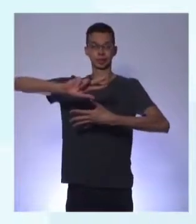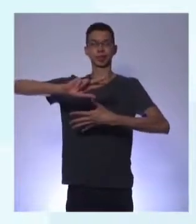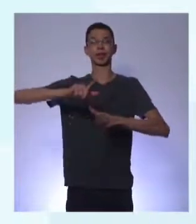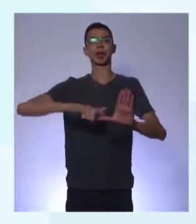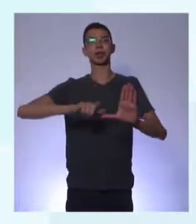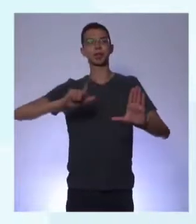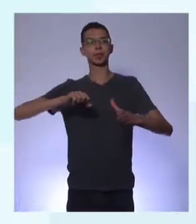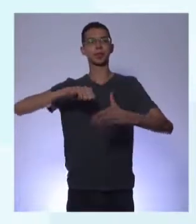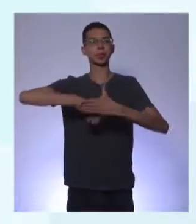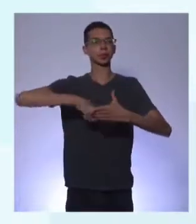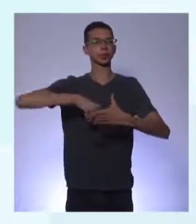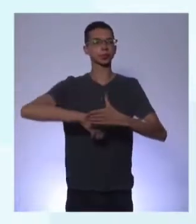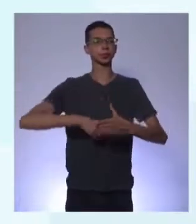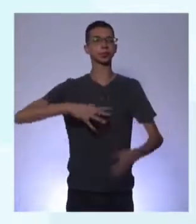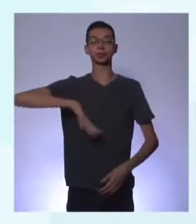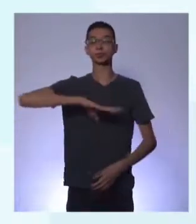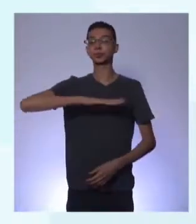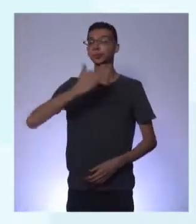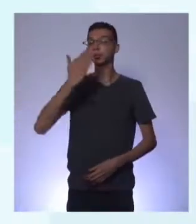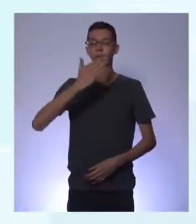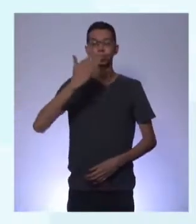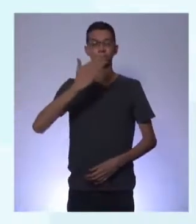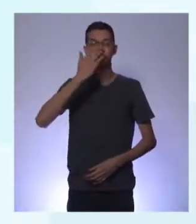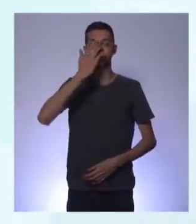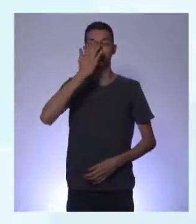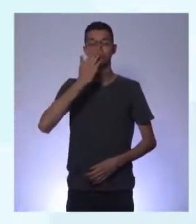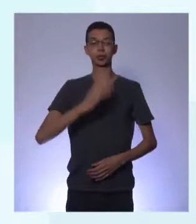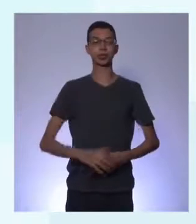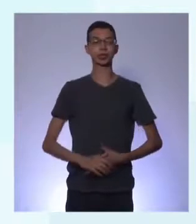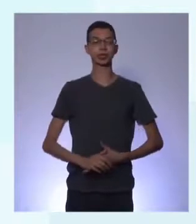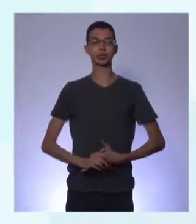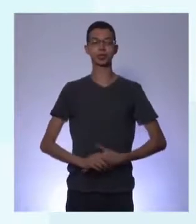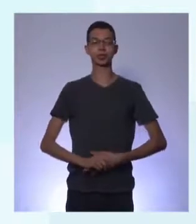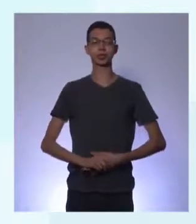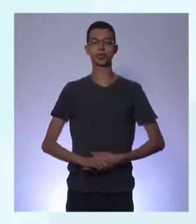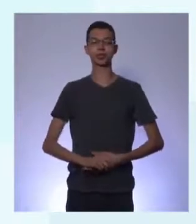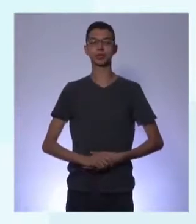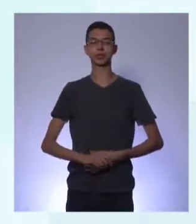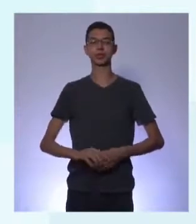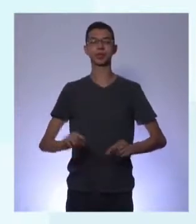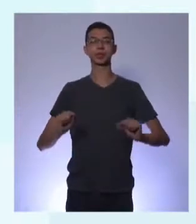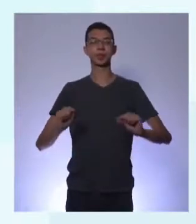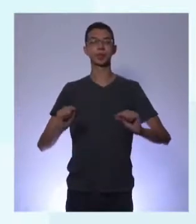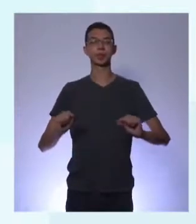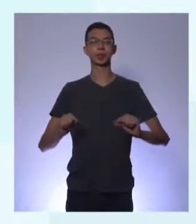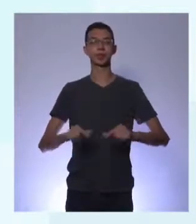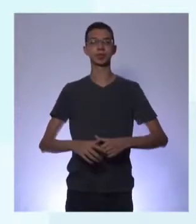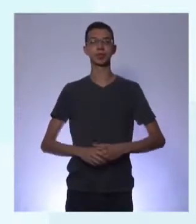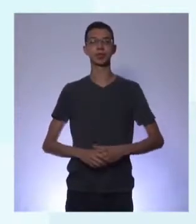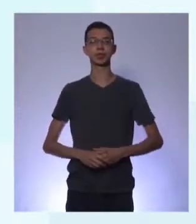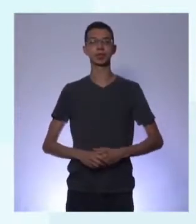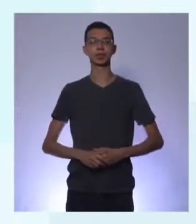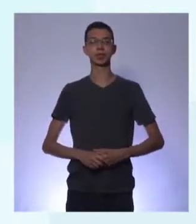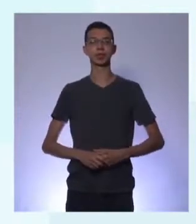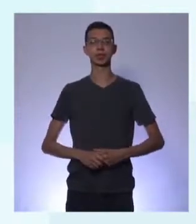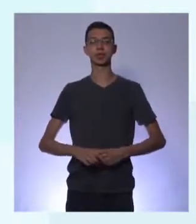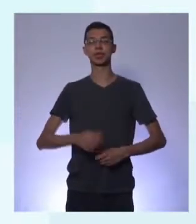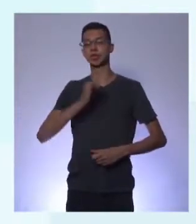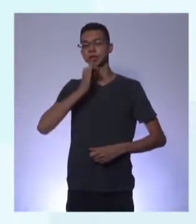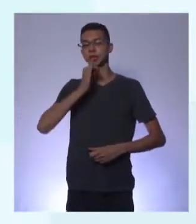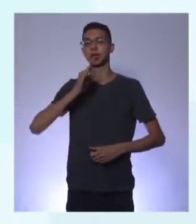não iremos pontuar cada uma delas, mas foi uma